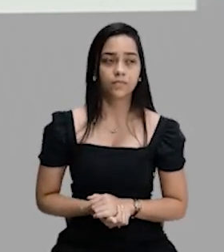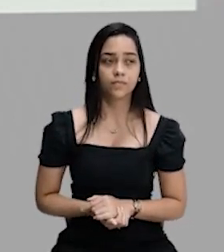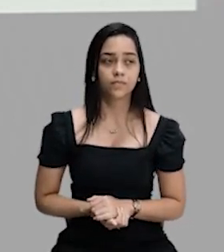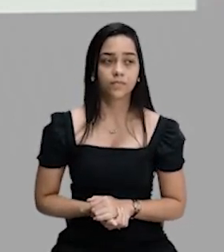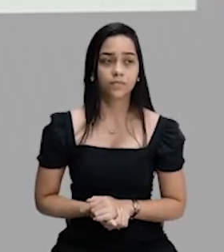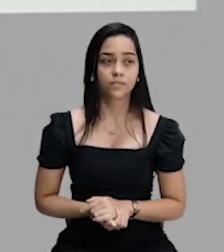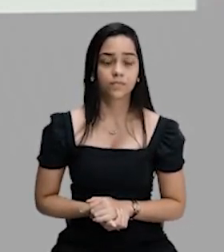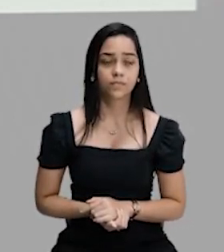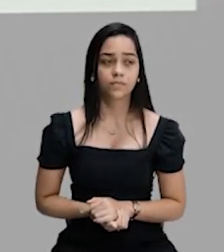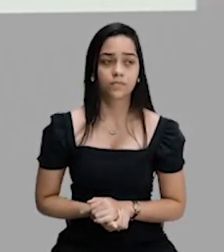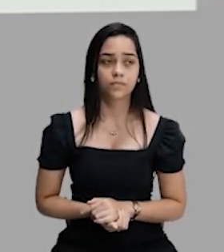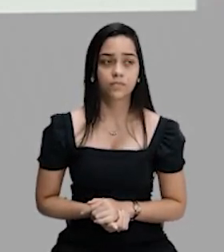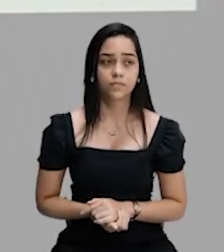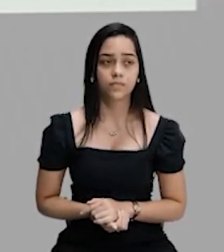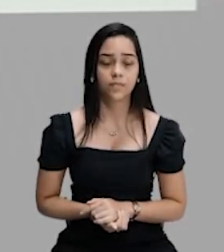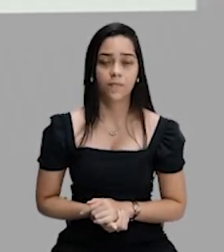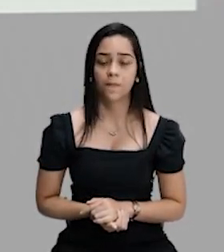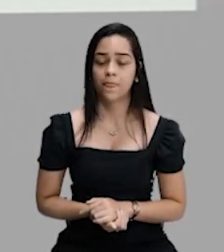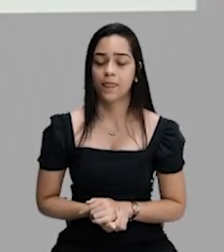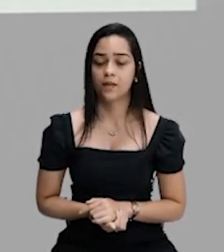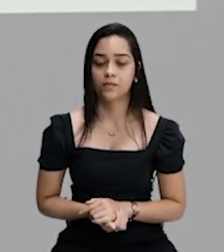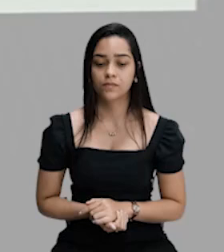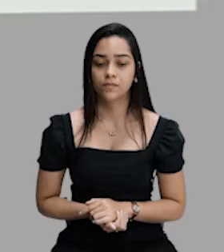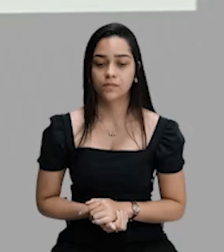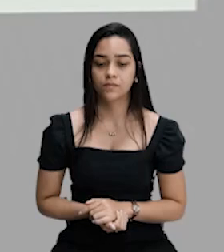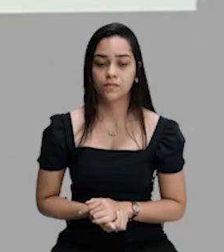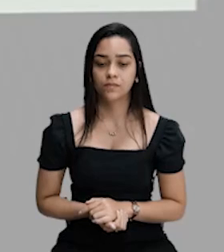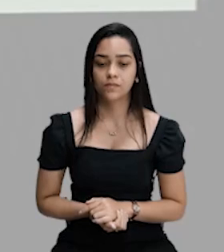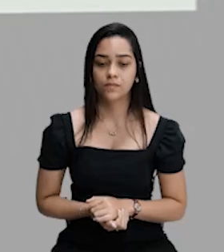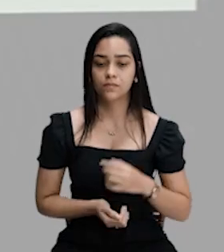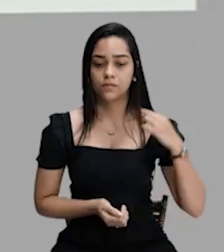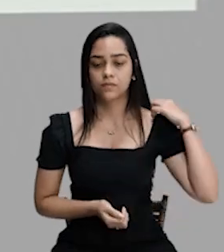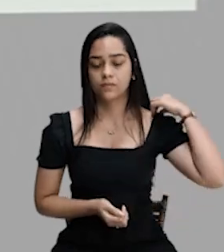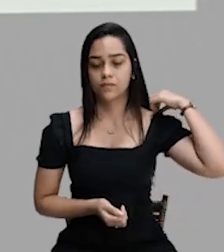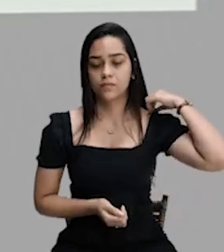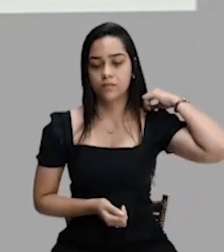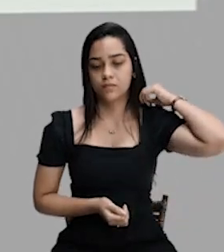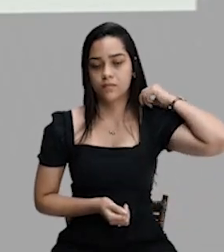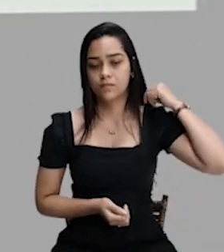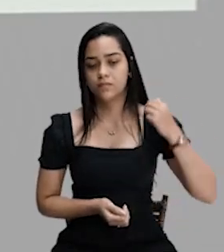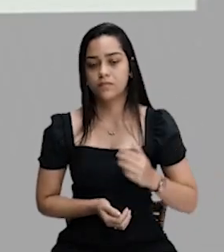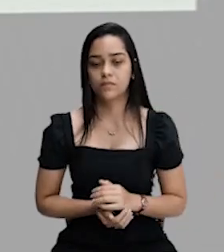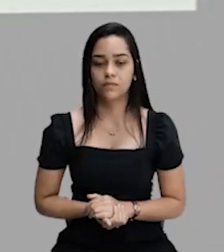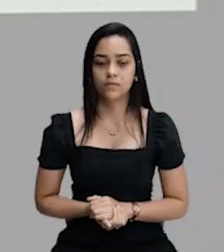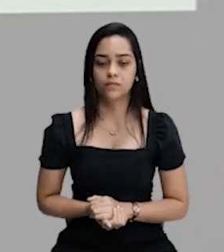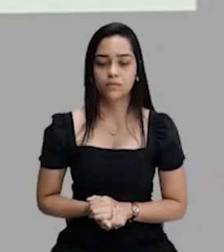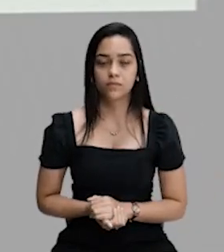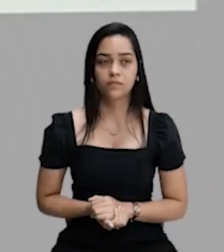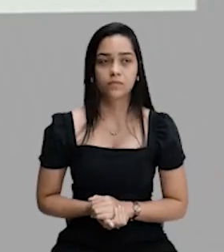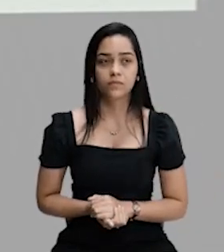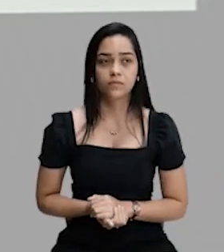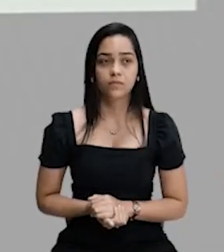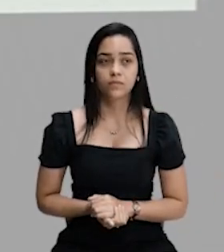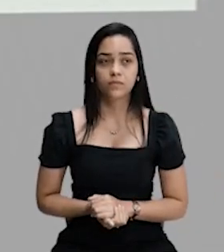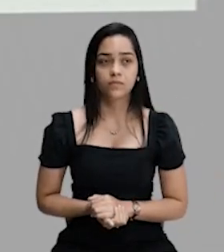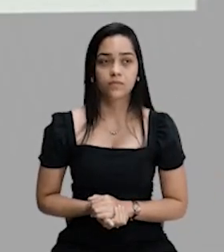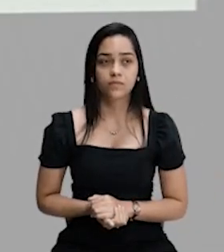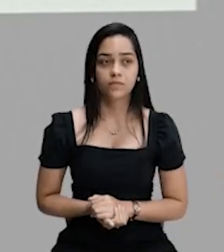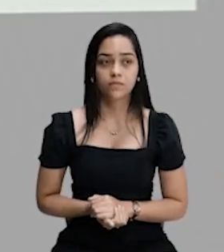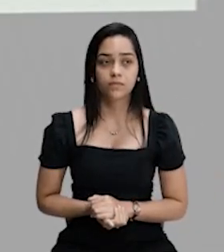primeira para a gente poder ter aqui um espaço para resolução da nossa terceira questão